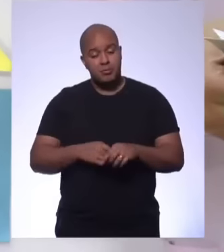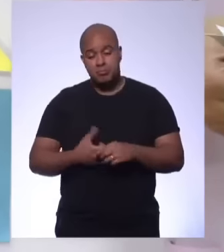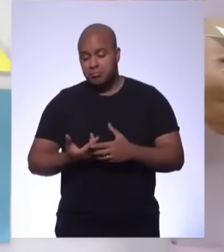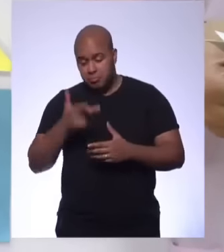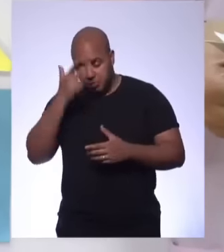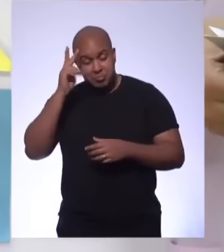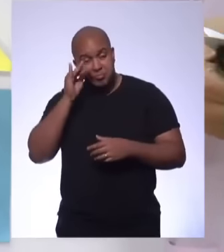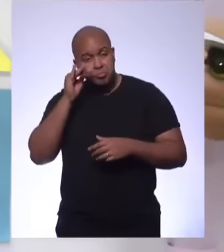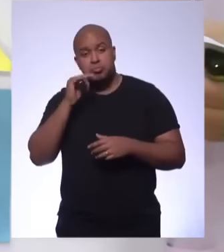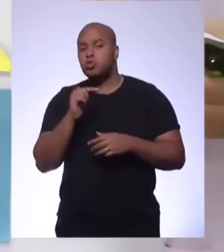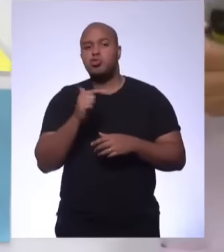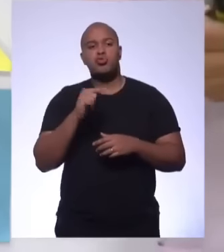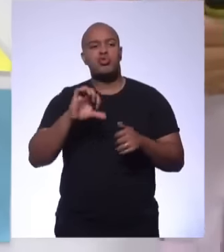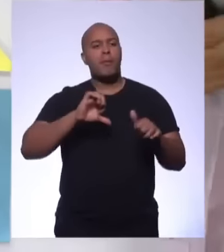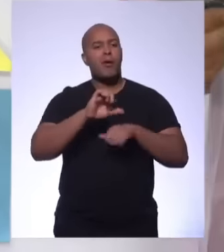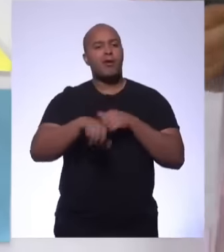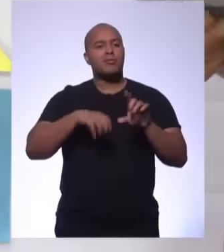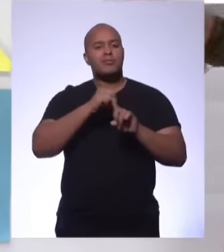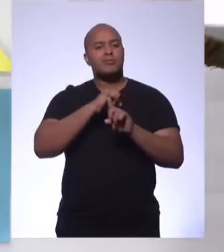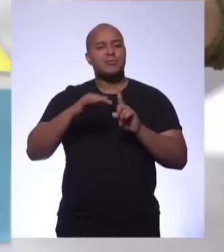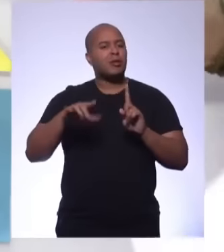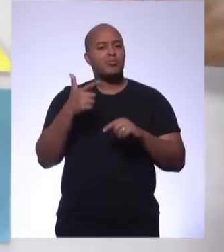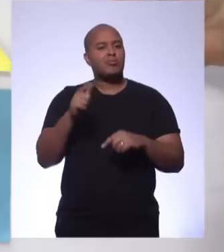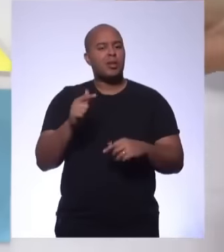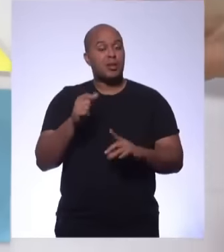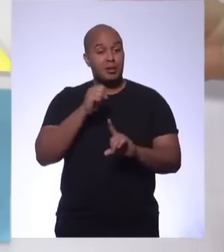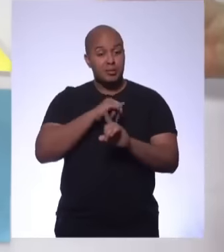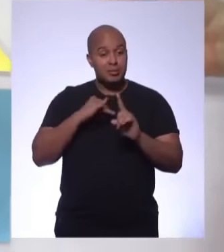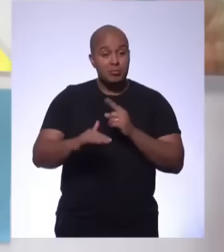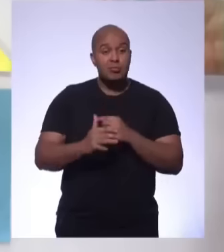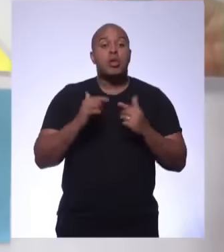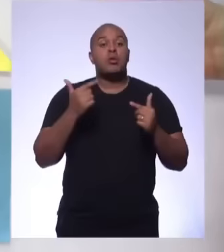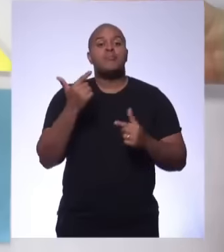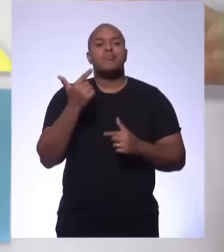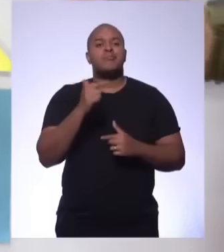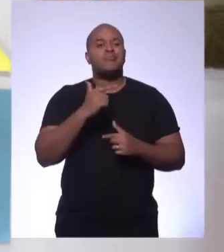sempre, não tem alteração social. Essa sociedade, ela não tem